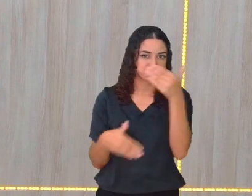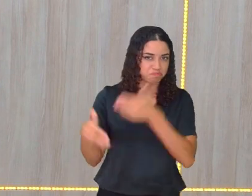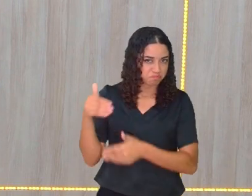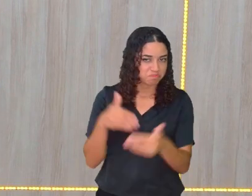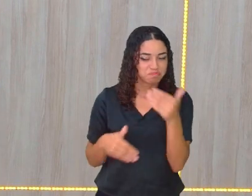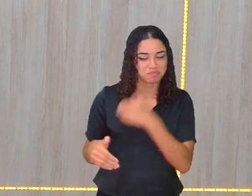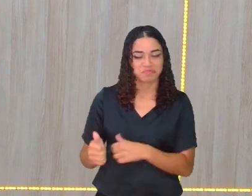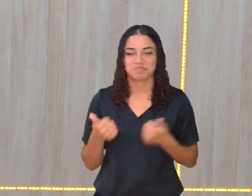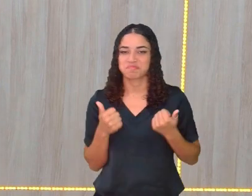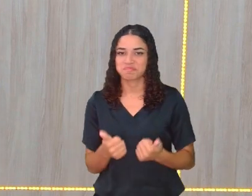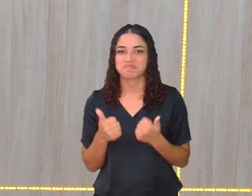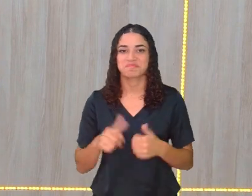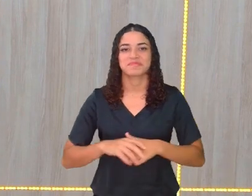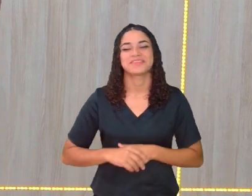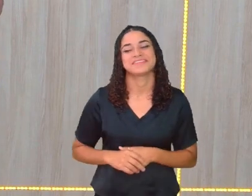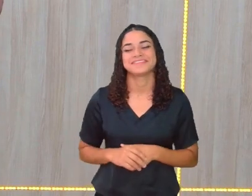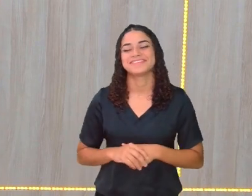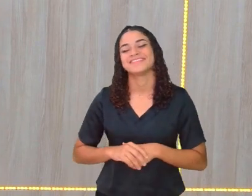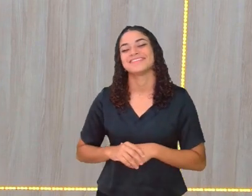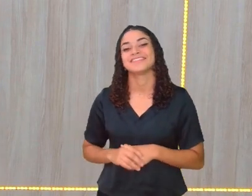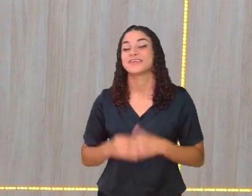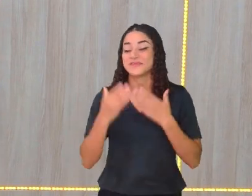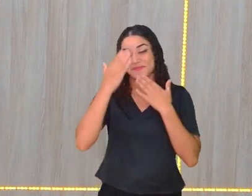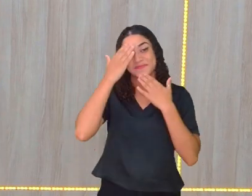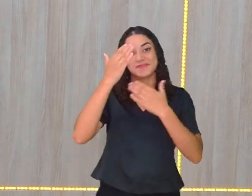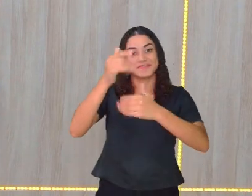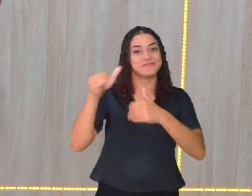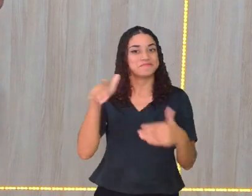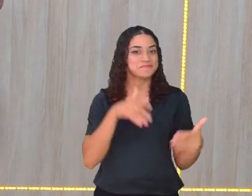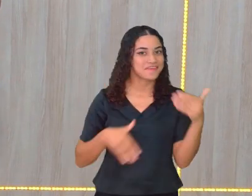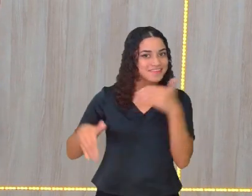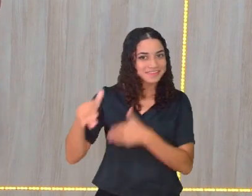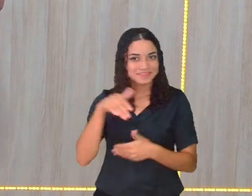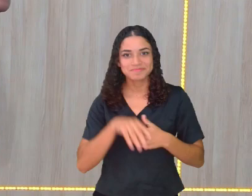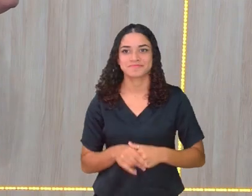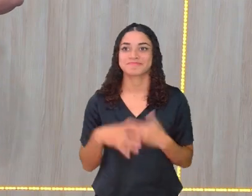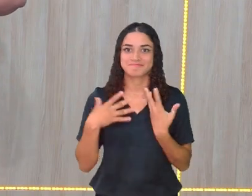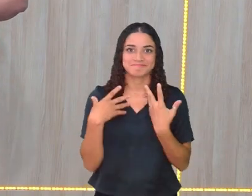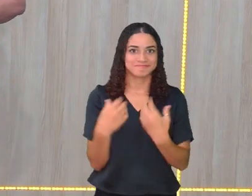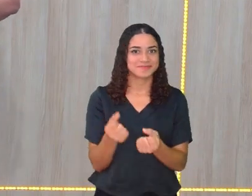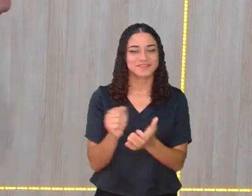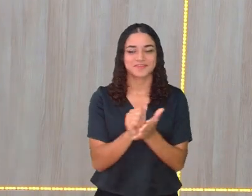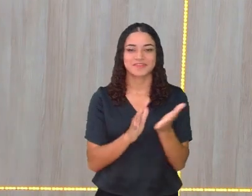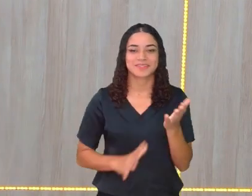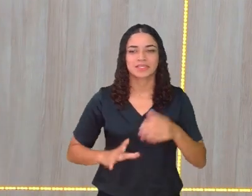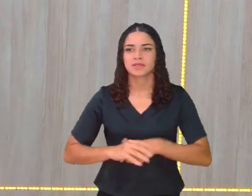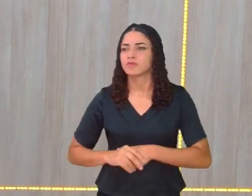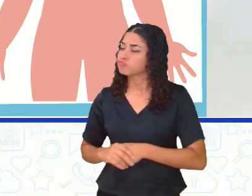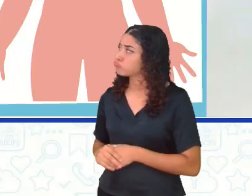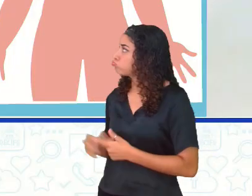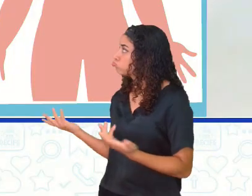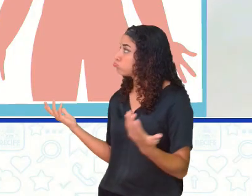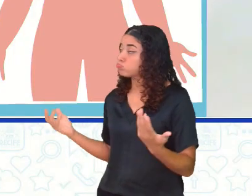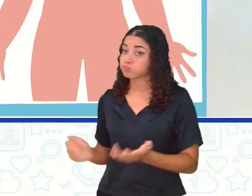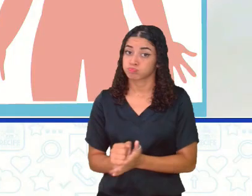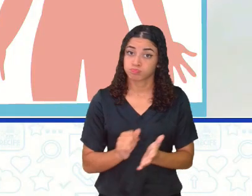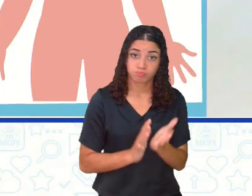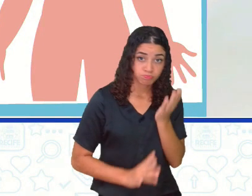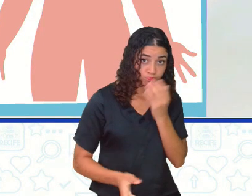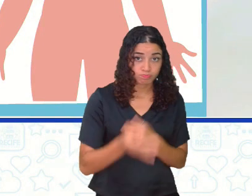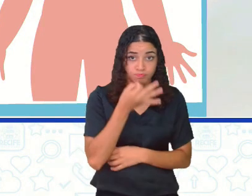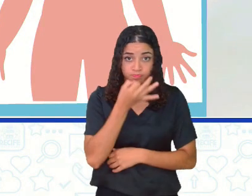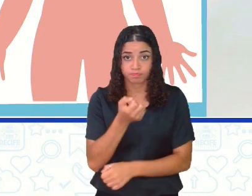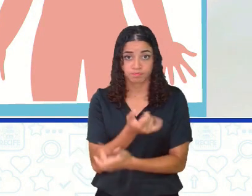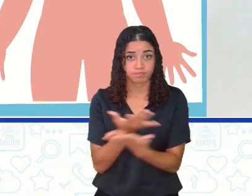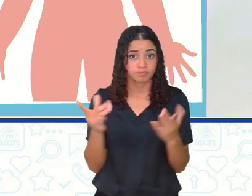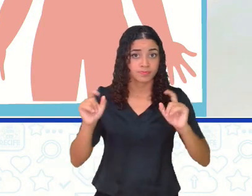no chat, né, professora Cláudia? É isso aí. Então, muito obrigada pela sua participação e vamos aqui à atividade. Na atividade, a minha sugestão é a